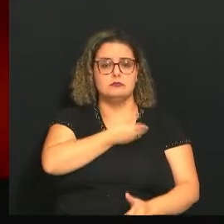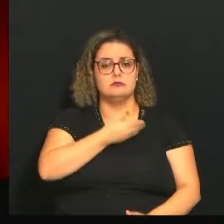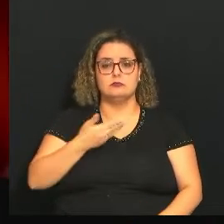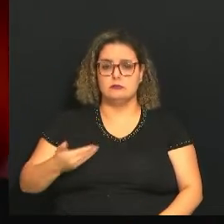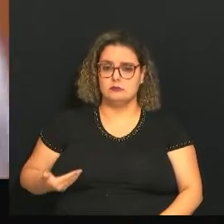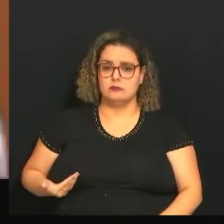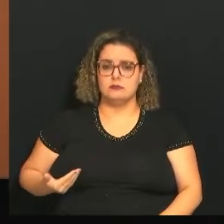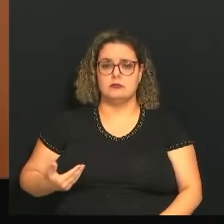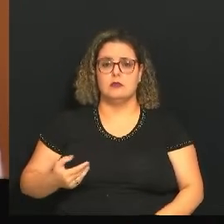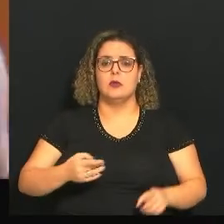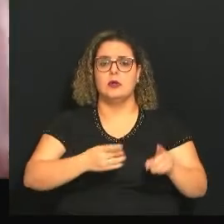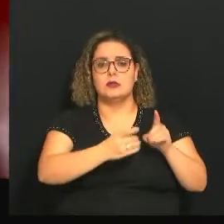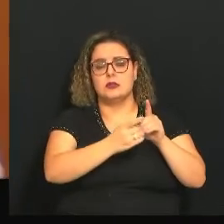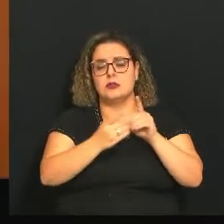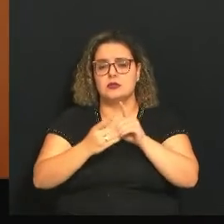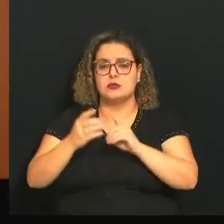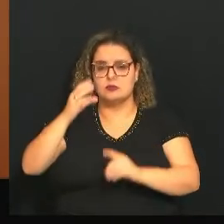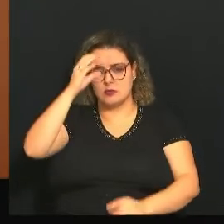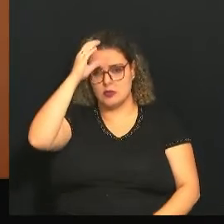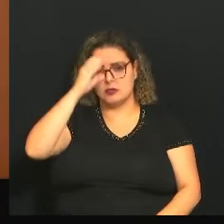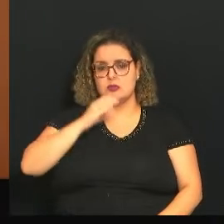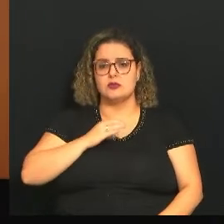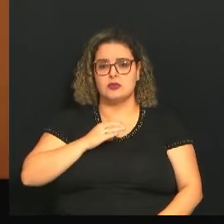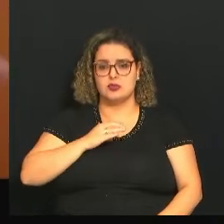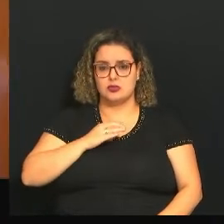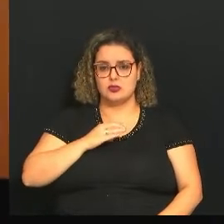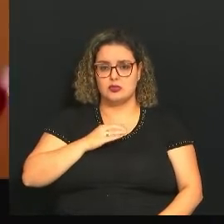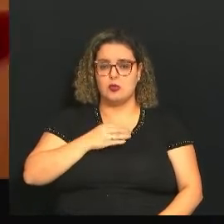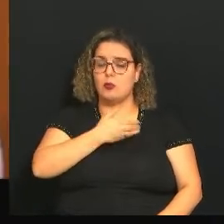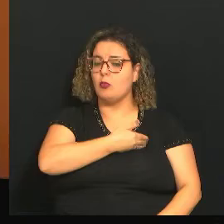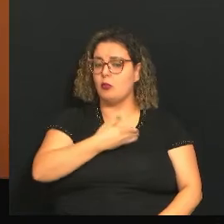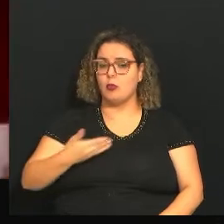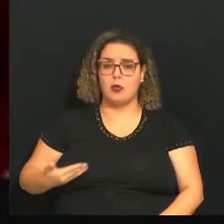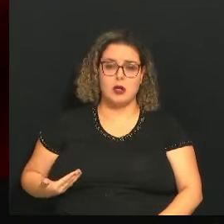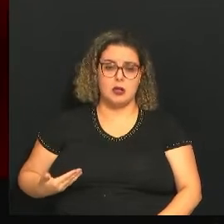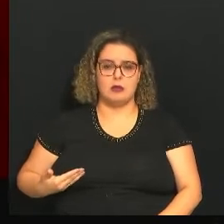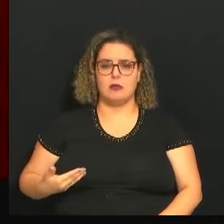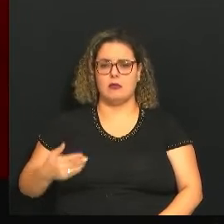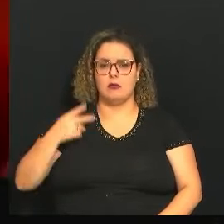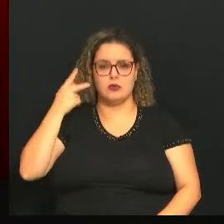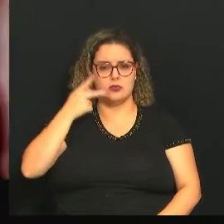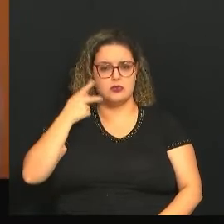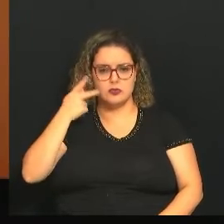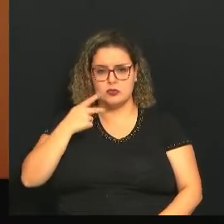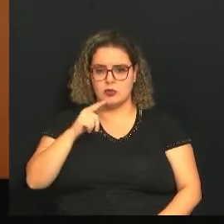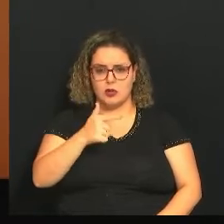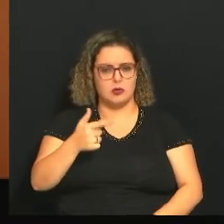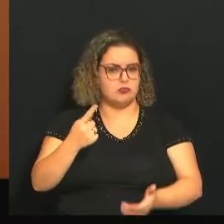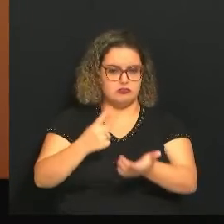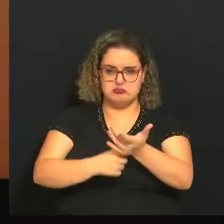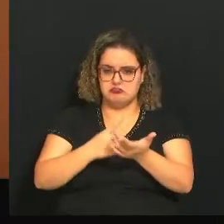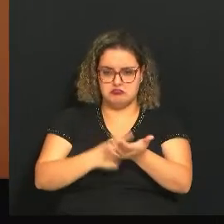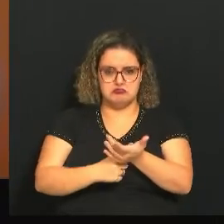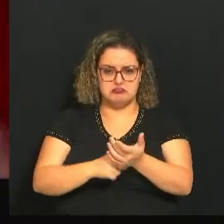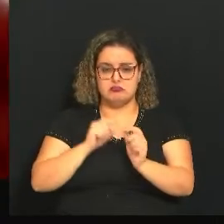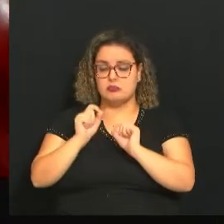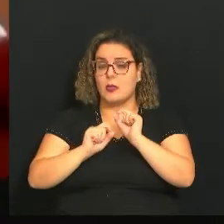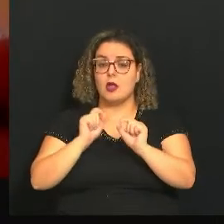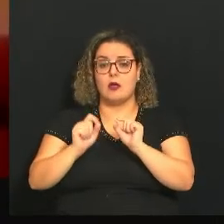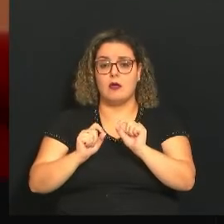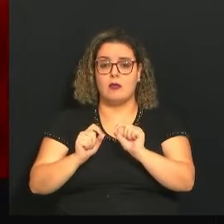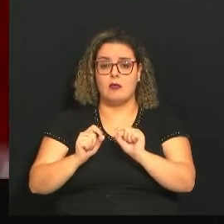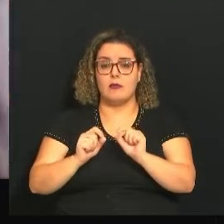à população, de políticas públicas, ou seja, não tem compromisso nenhum, tem compromisso com o quê? Fazer o